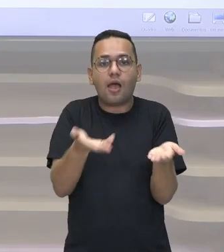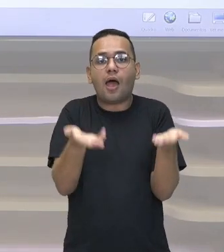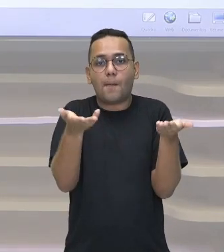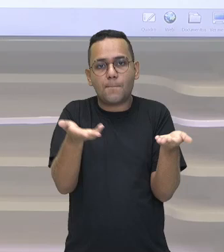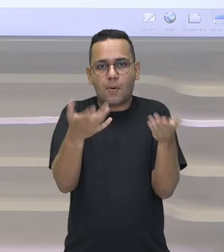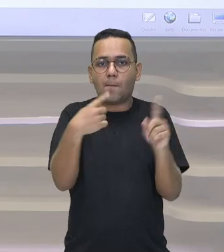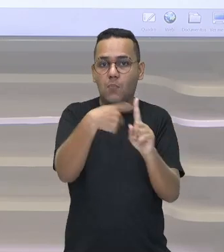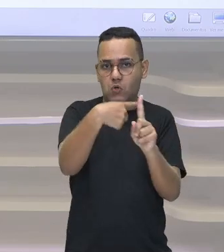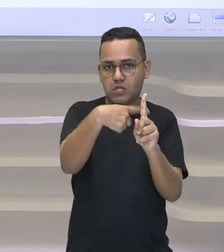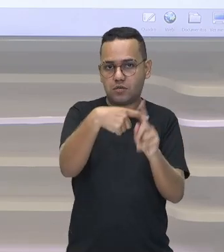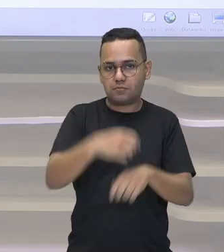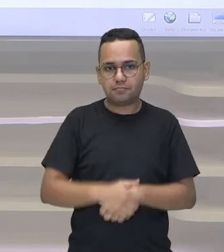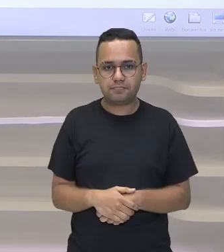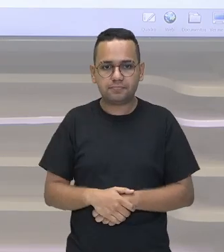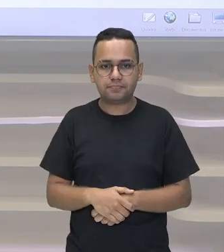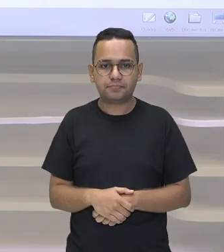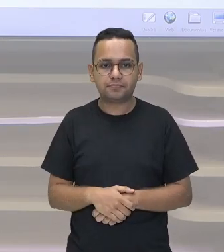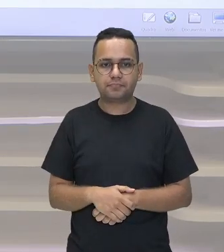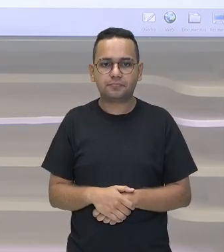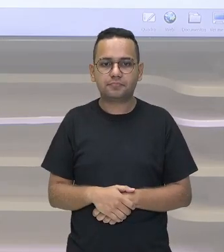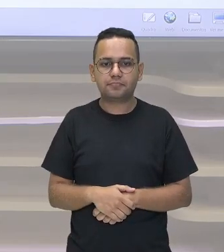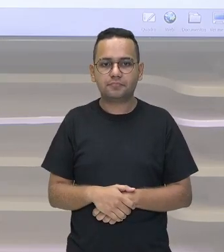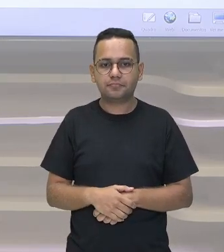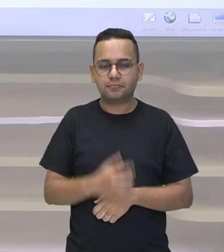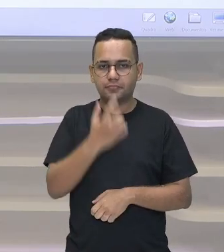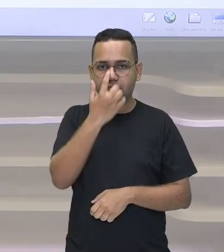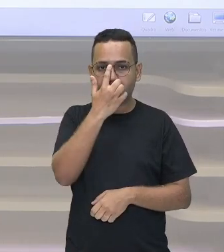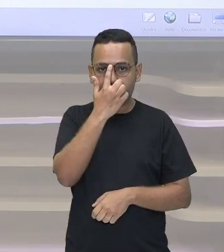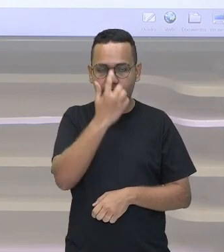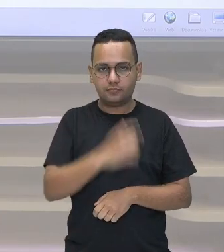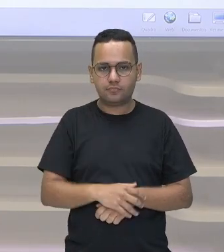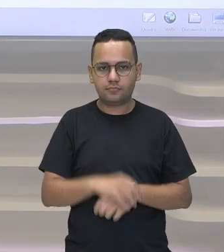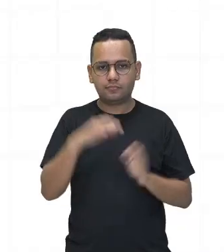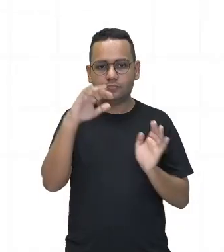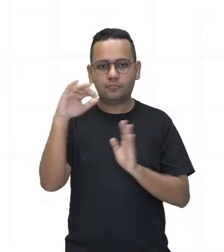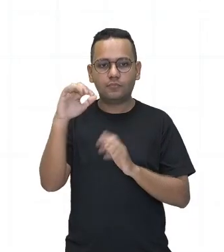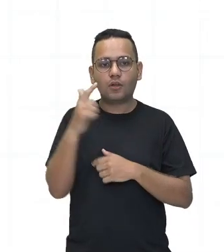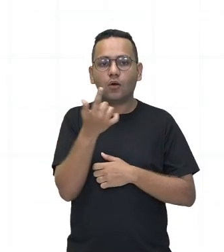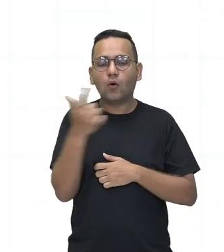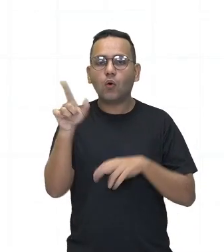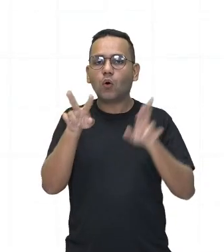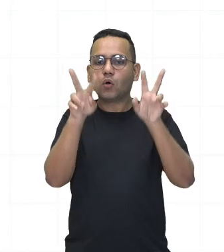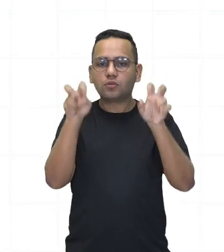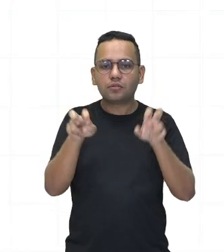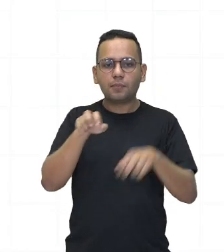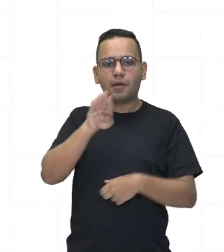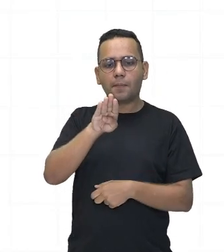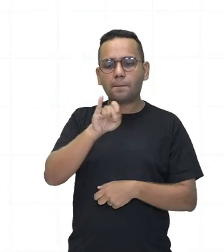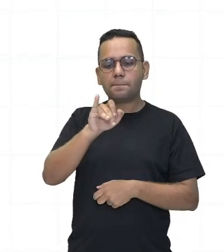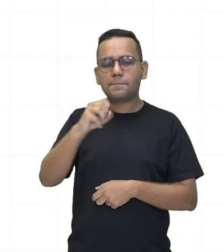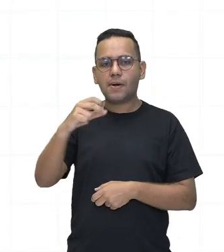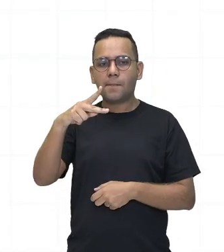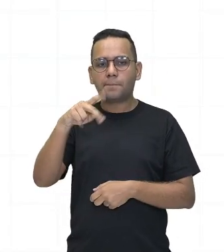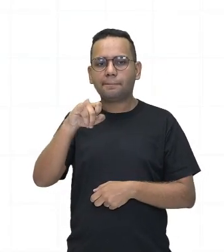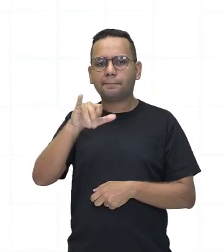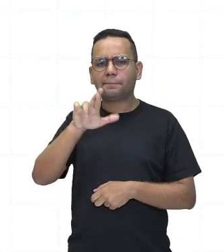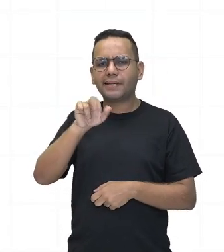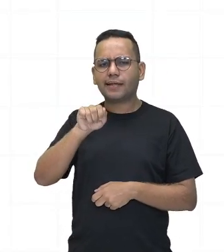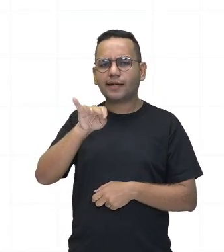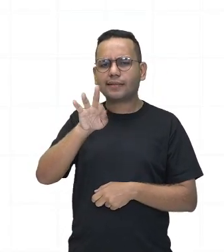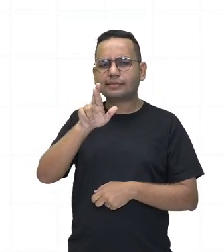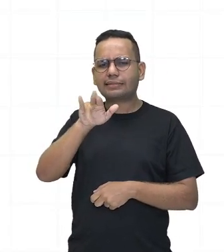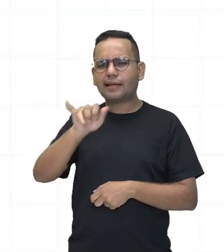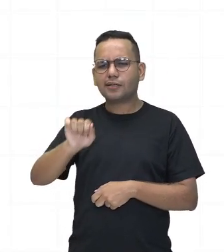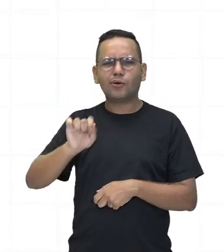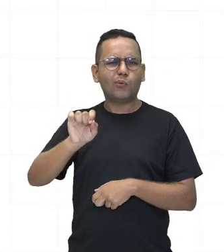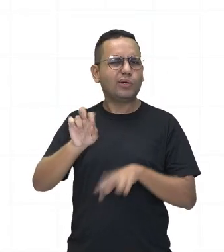positivas, certo? Outro assunto também que foi apresentado na nossa aula foi a biopirataria. E o que quer